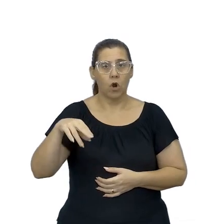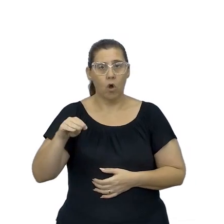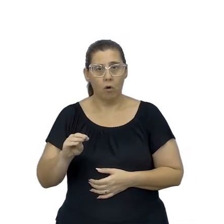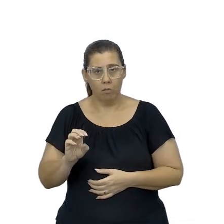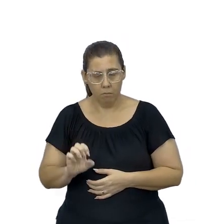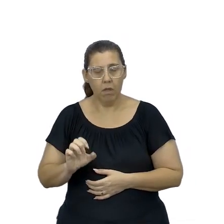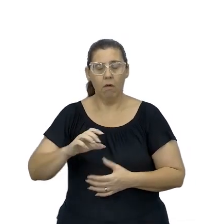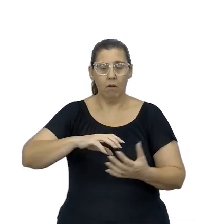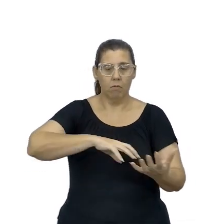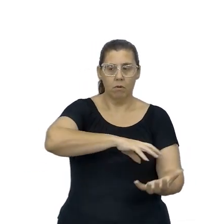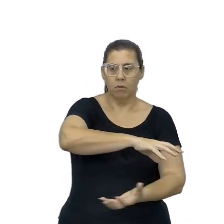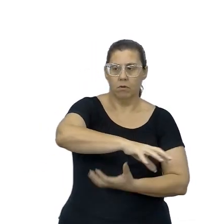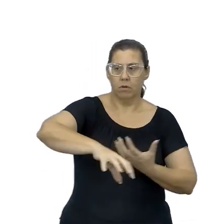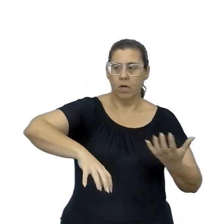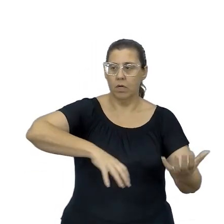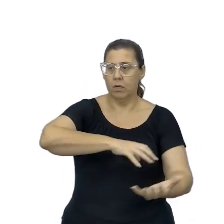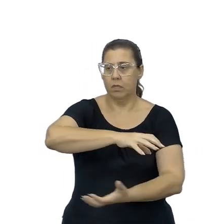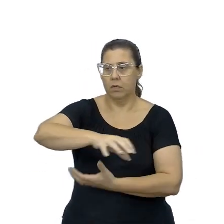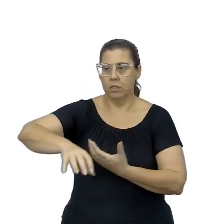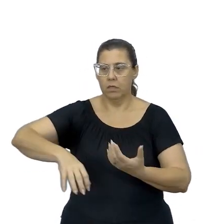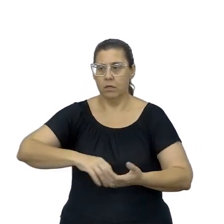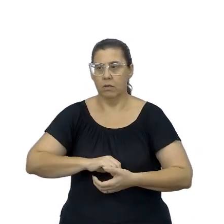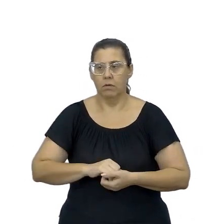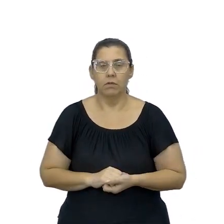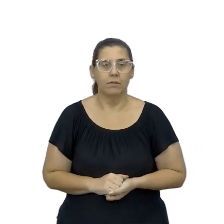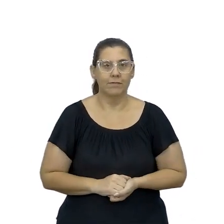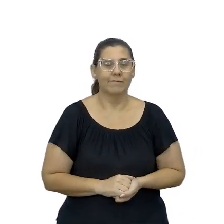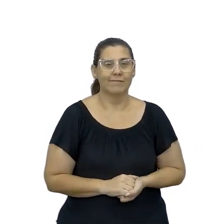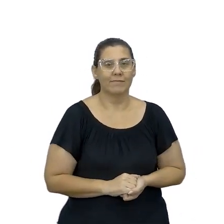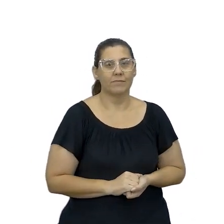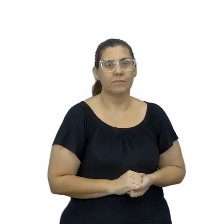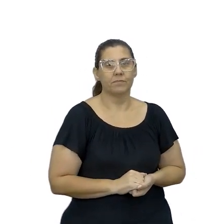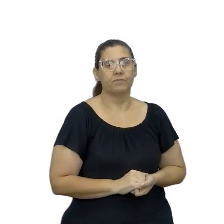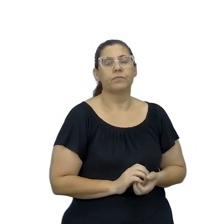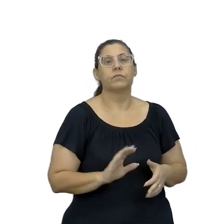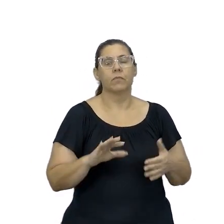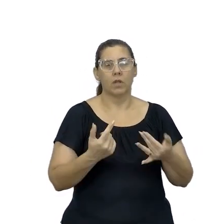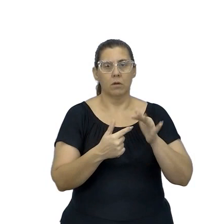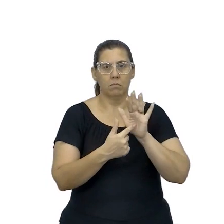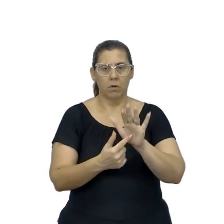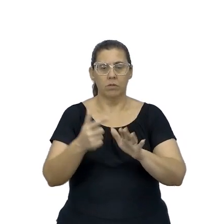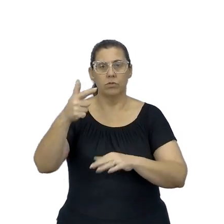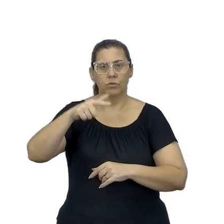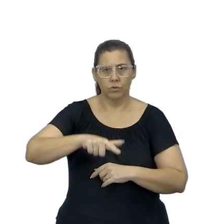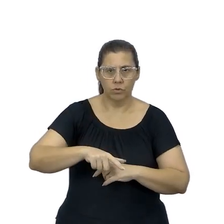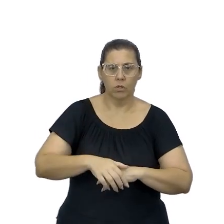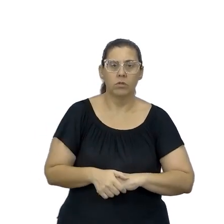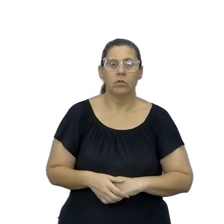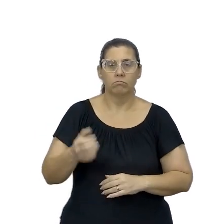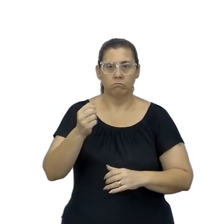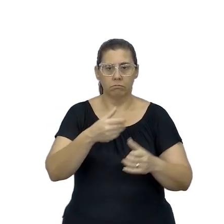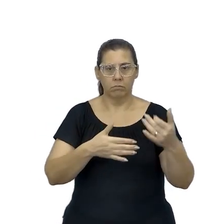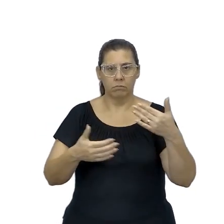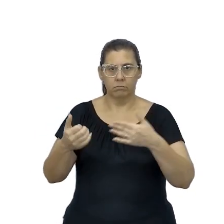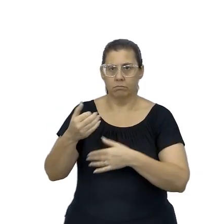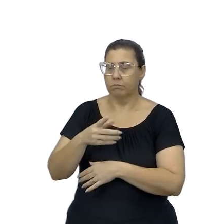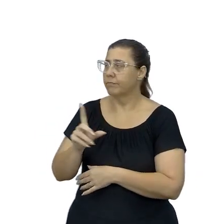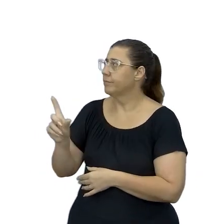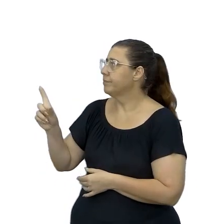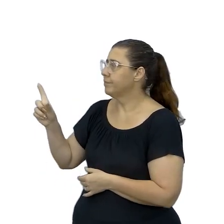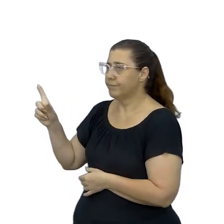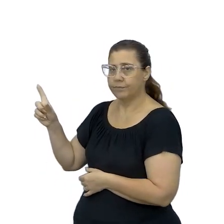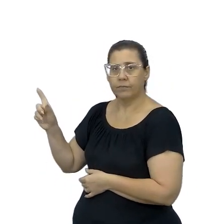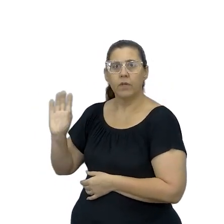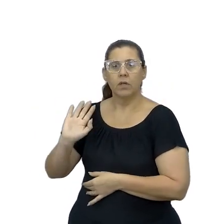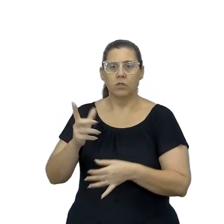como Revolução Cognitiva. E aí, bom, trago novamente esse slide que a gente já apresentou, mas